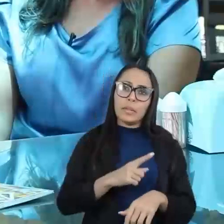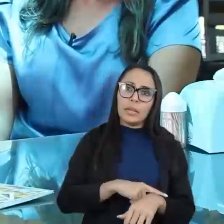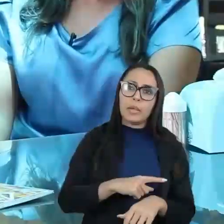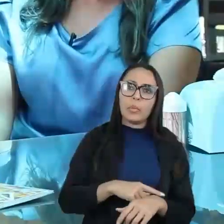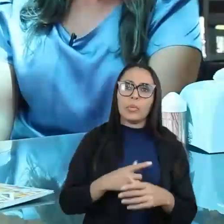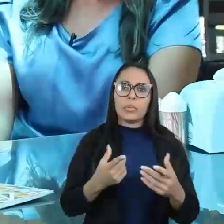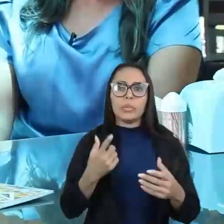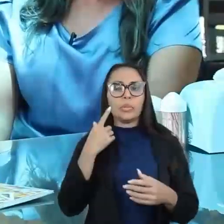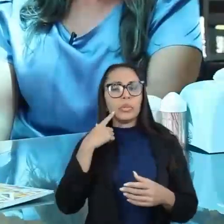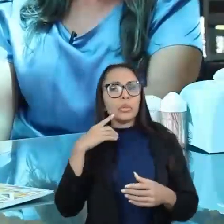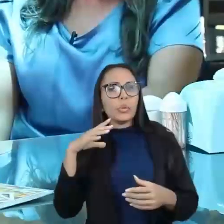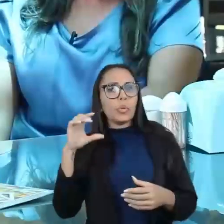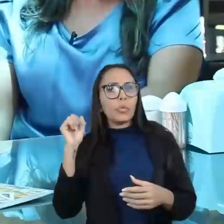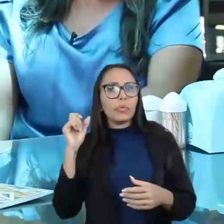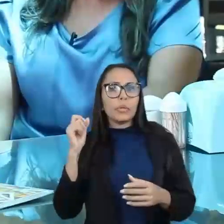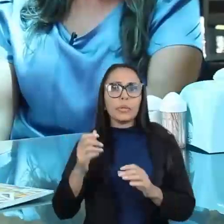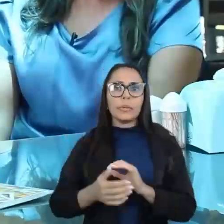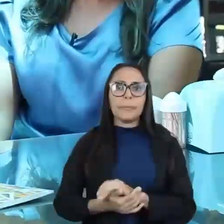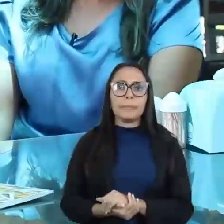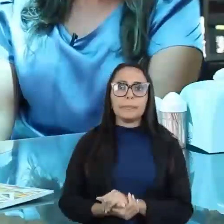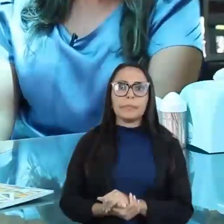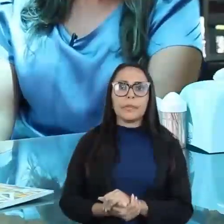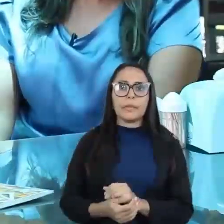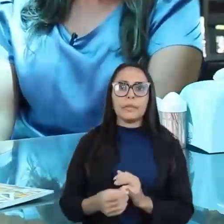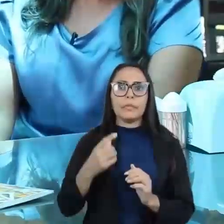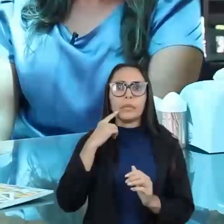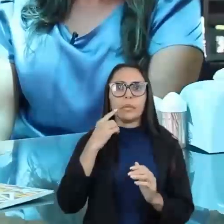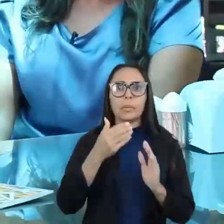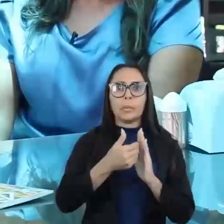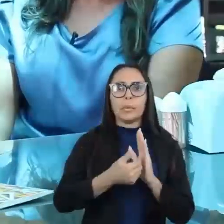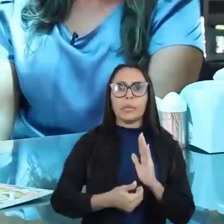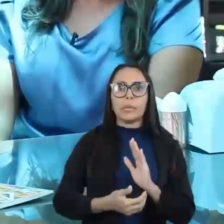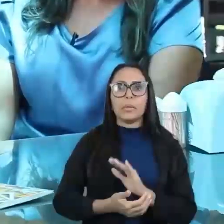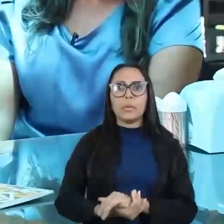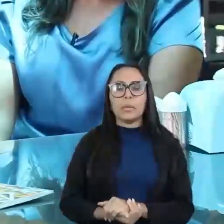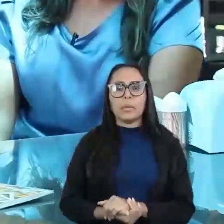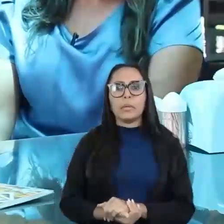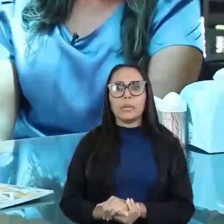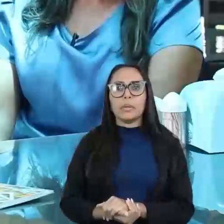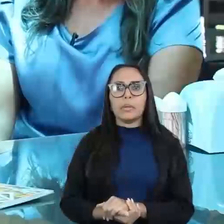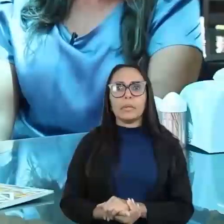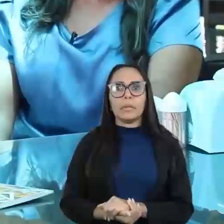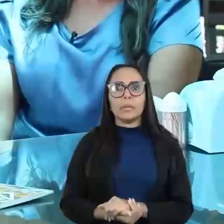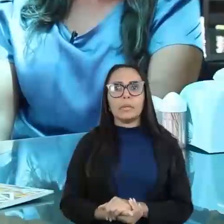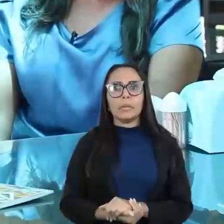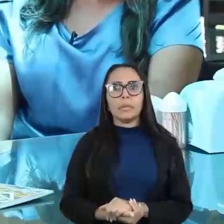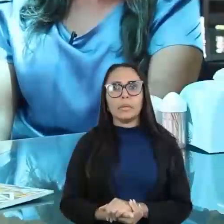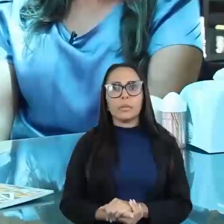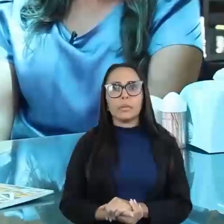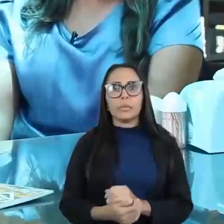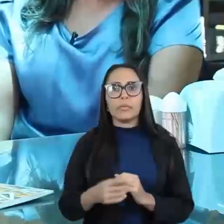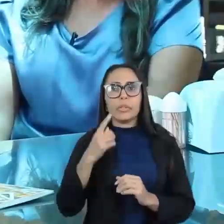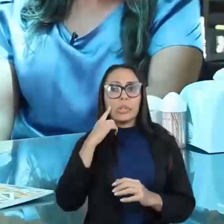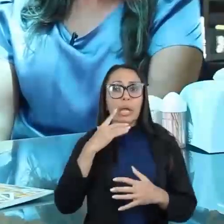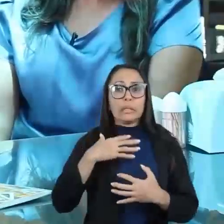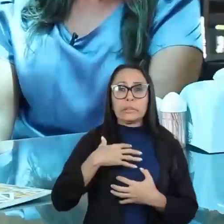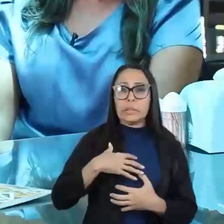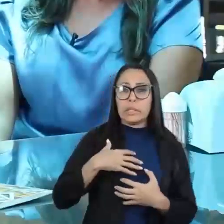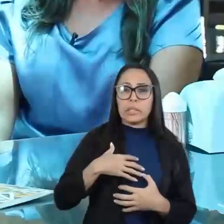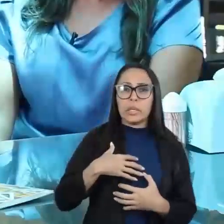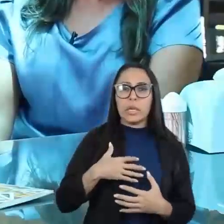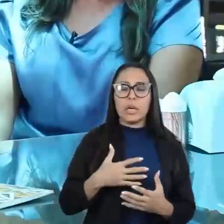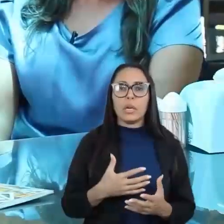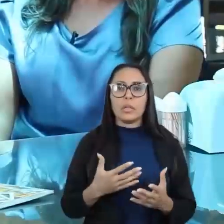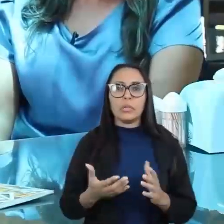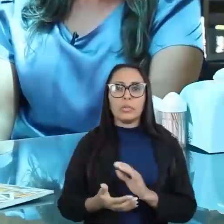escutá-lo. Fora do pedido. Às vezes o cliente chega procurando conversar, às vezes está estressado e tal. E isso a gente